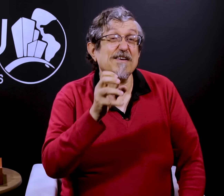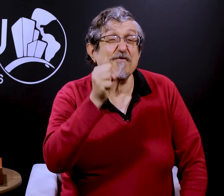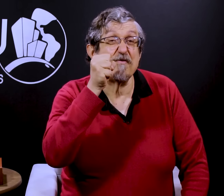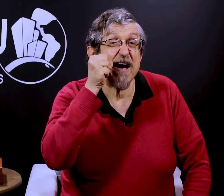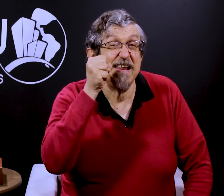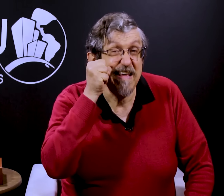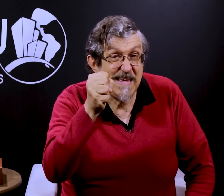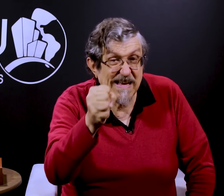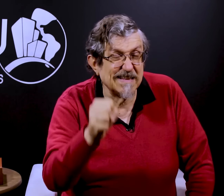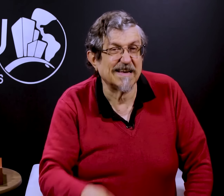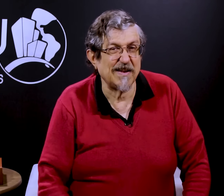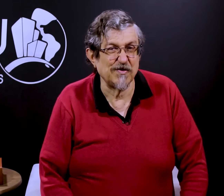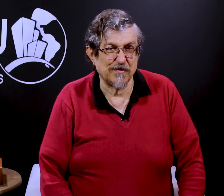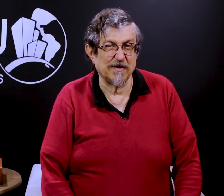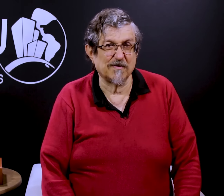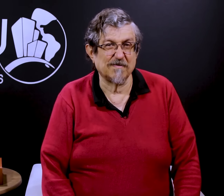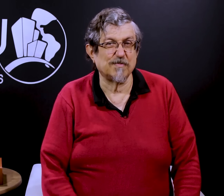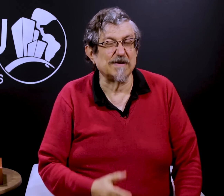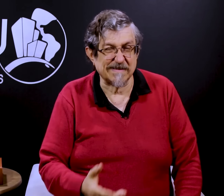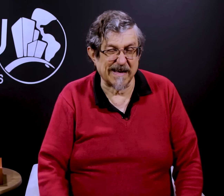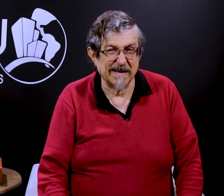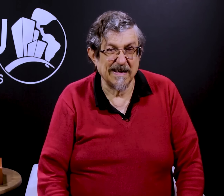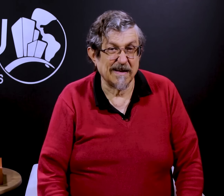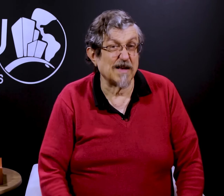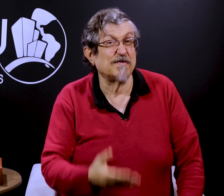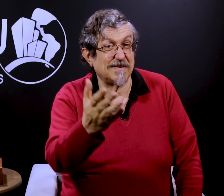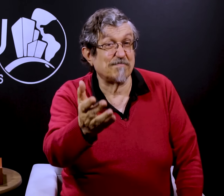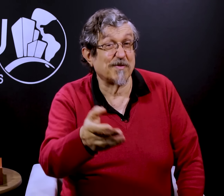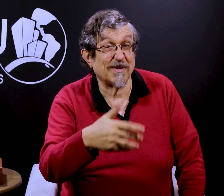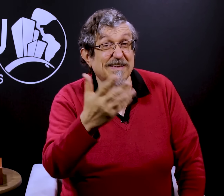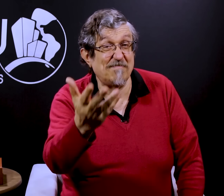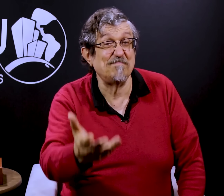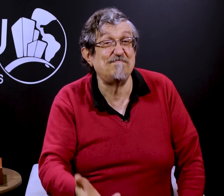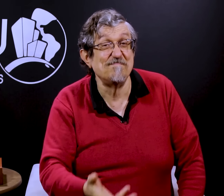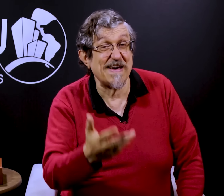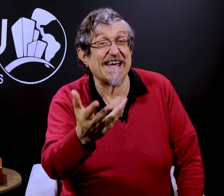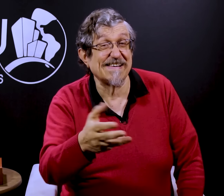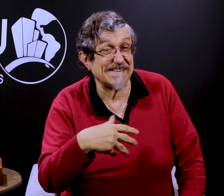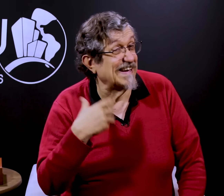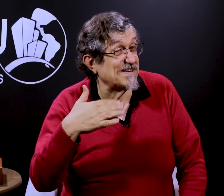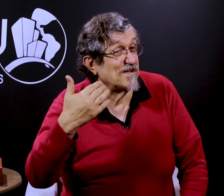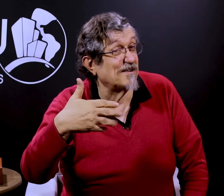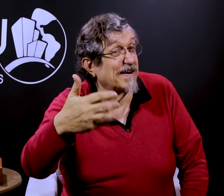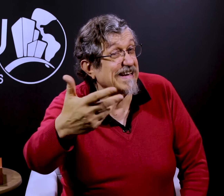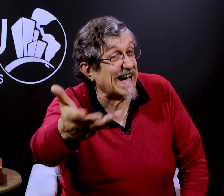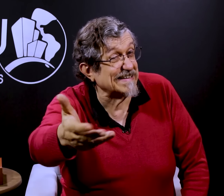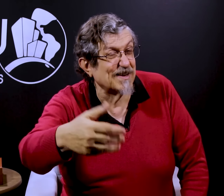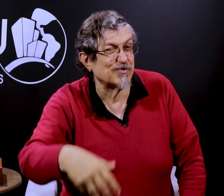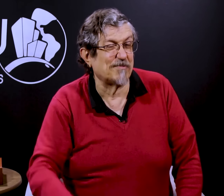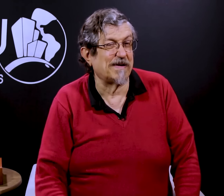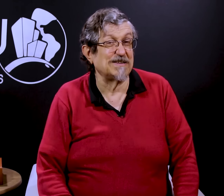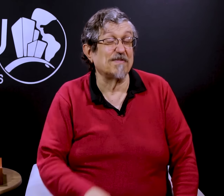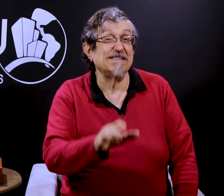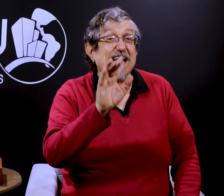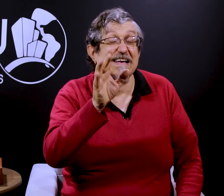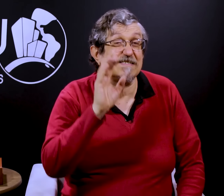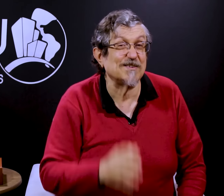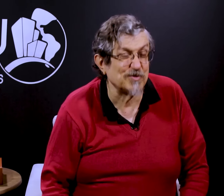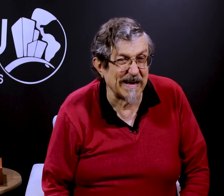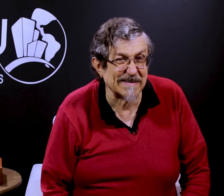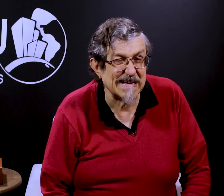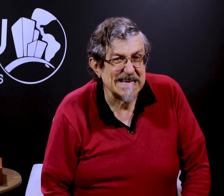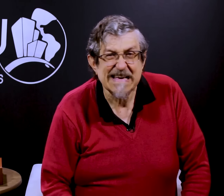fazer farinha daquele indivíduo Pois é às vezes a pessoa até merece receber uma farinhada da sua parte Mas a